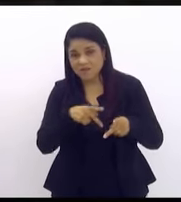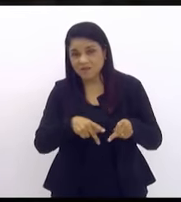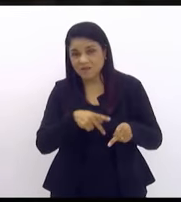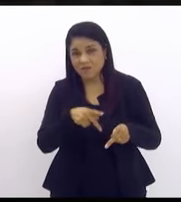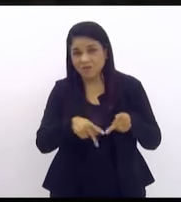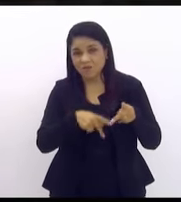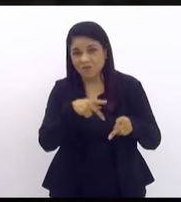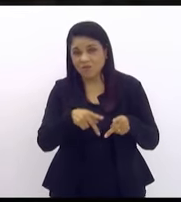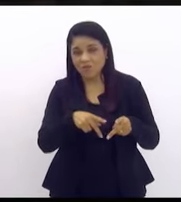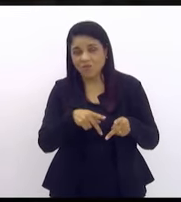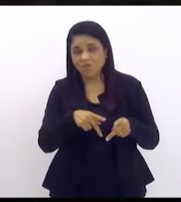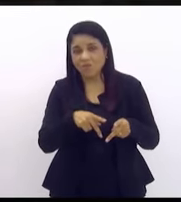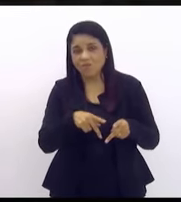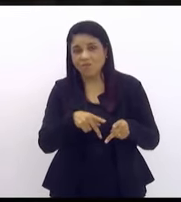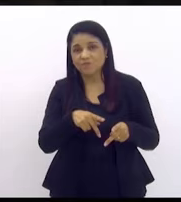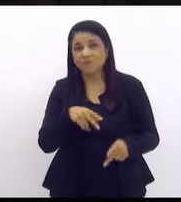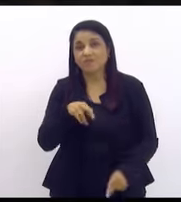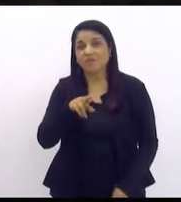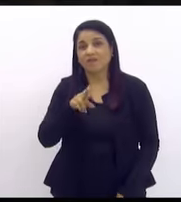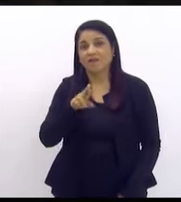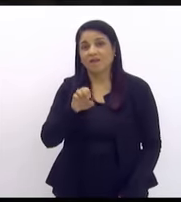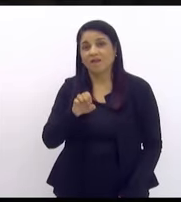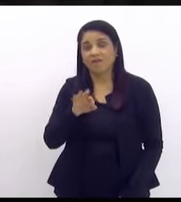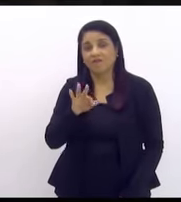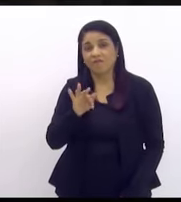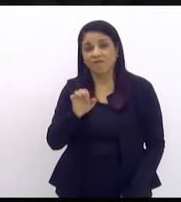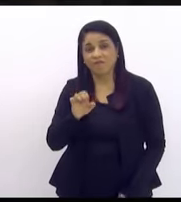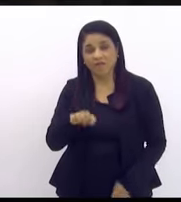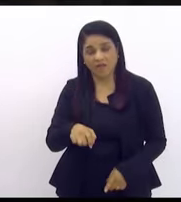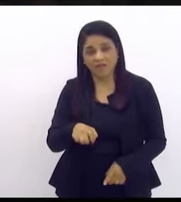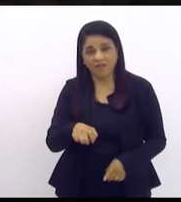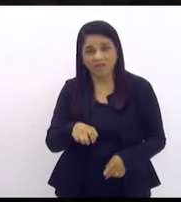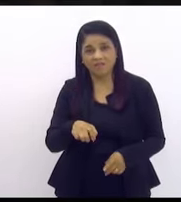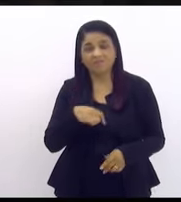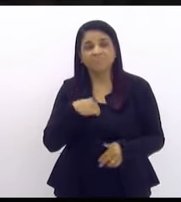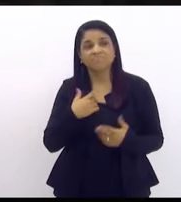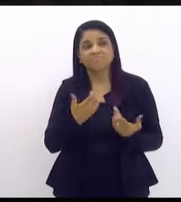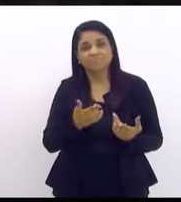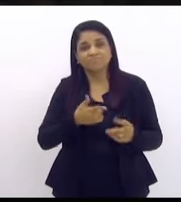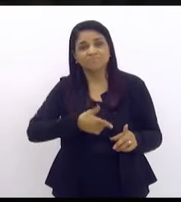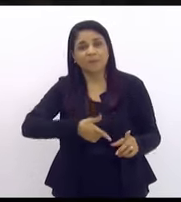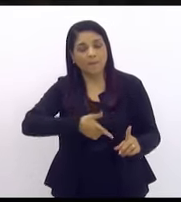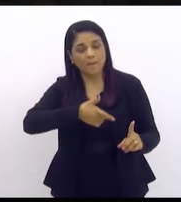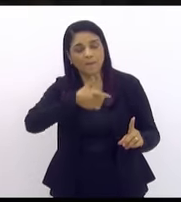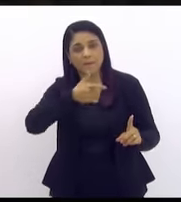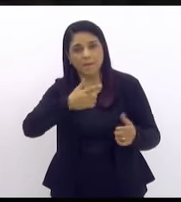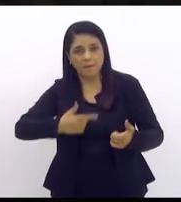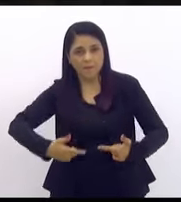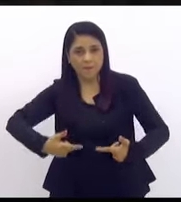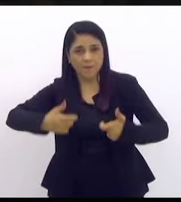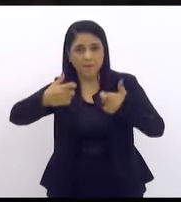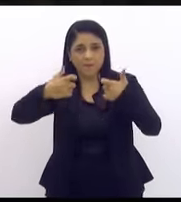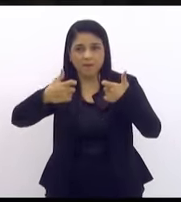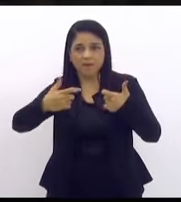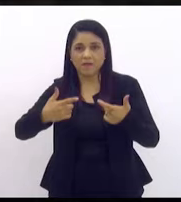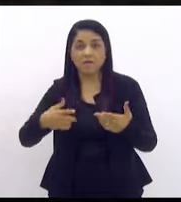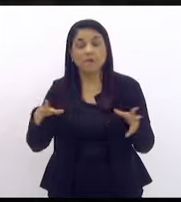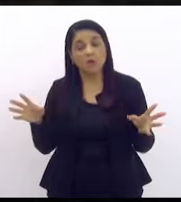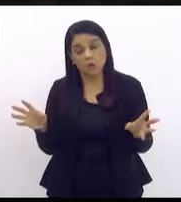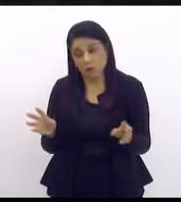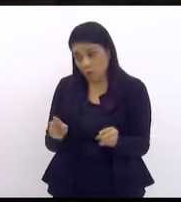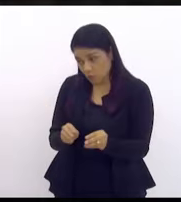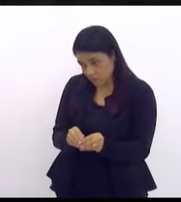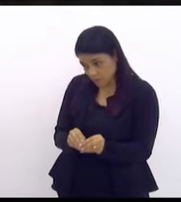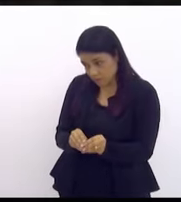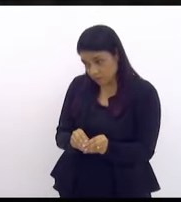Janeiro refém, refém de uma lógica de enxugar gelo. E aí, combate à miséria